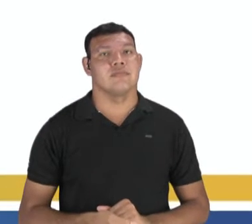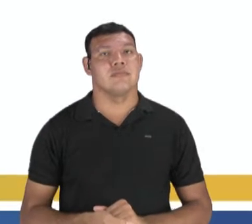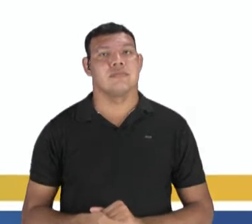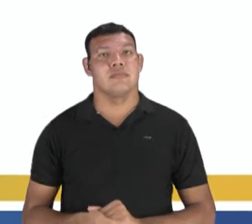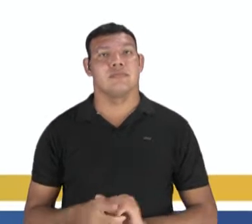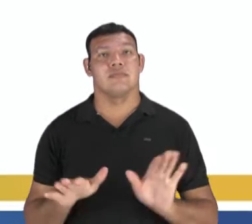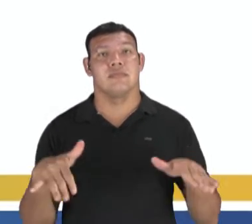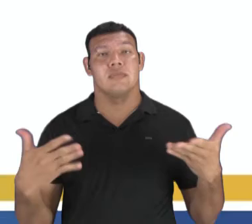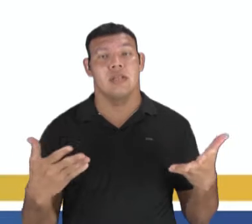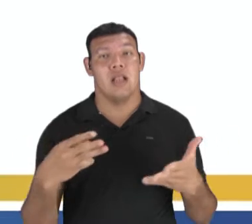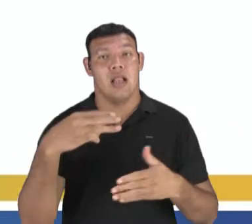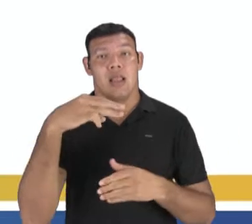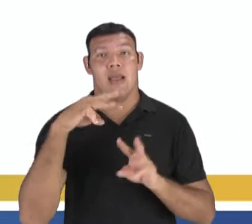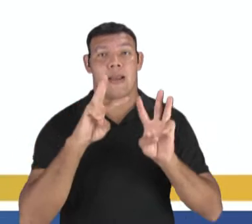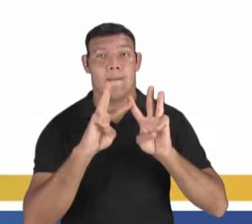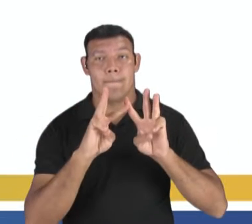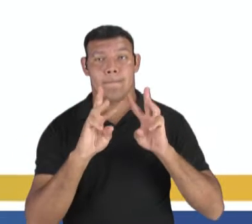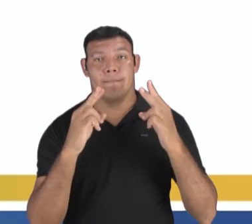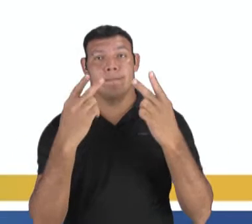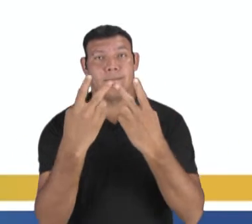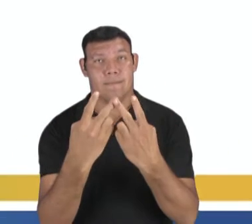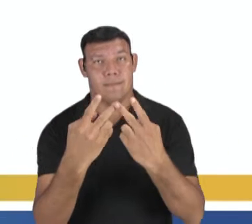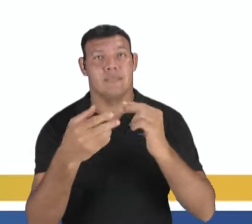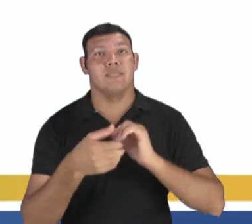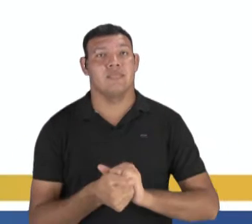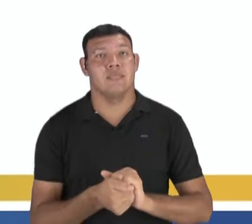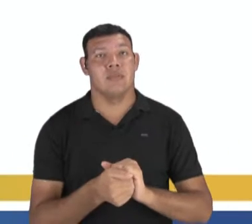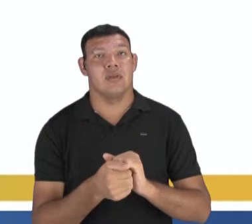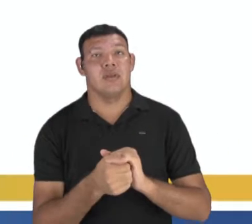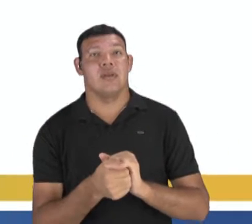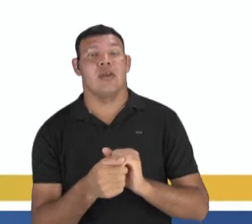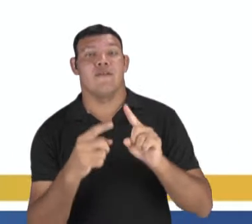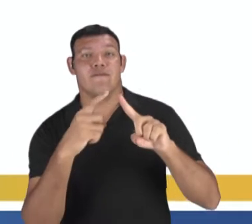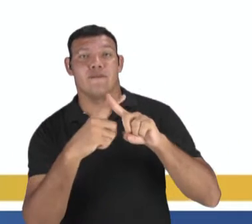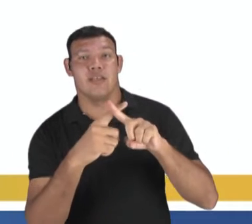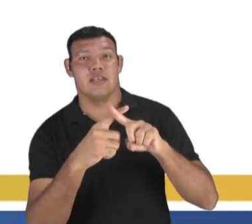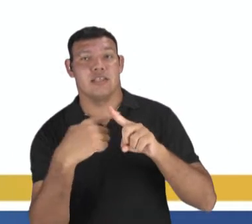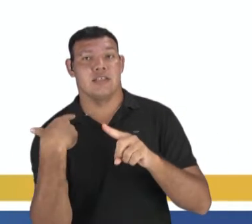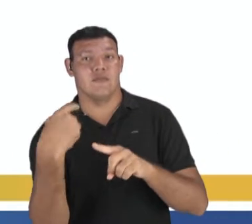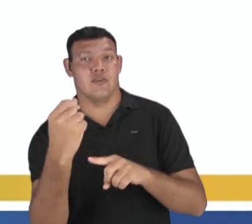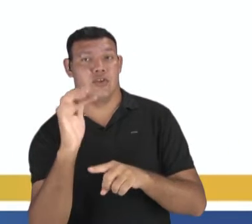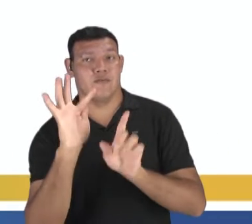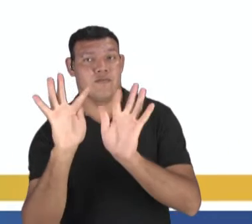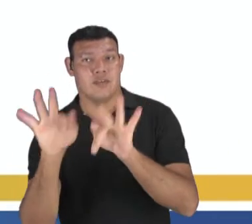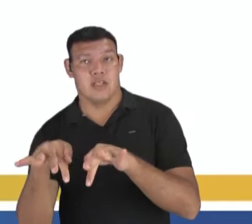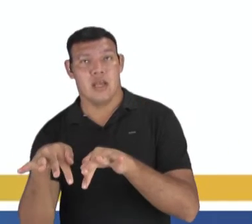ó, M final menos MV inicial, MV final menos